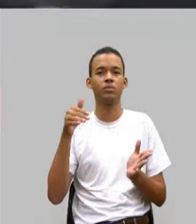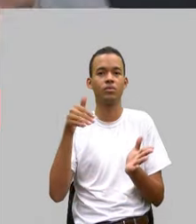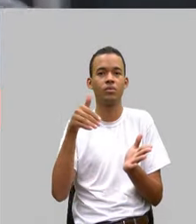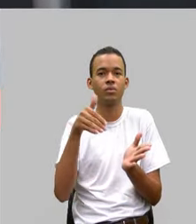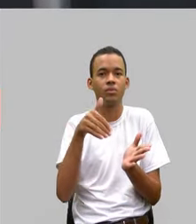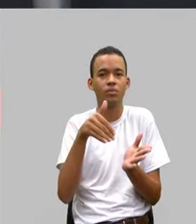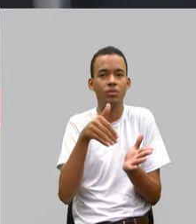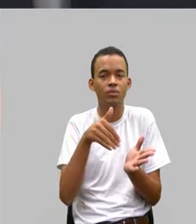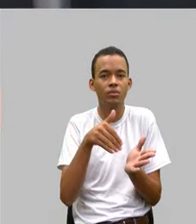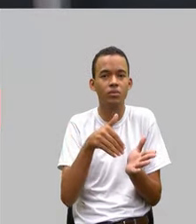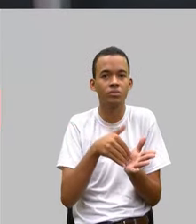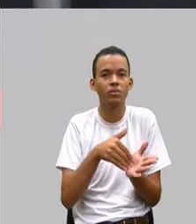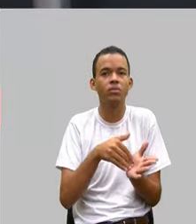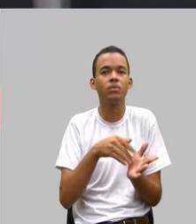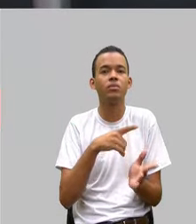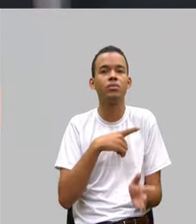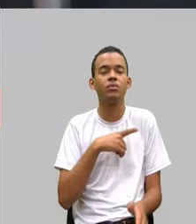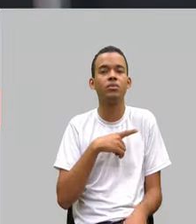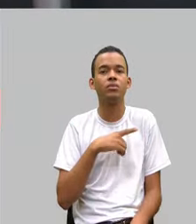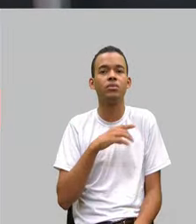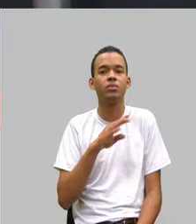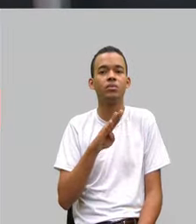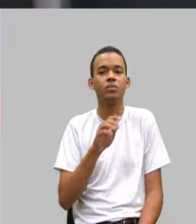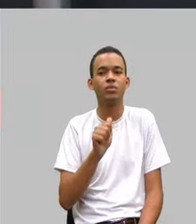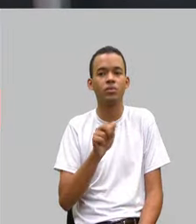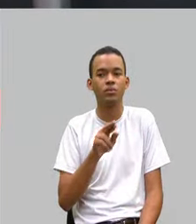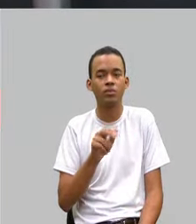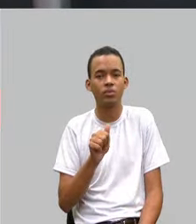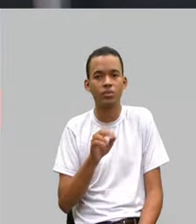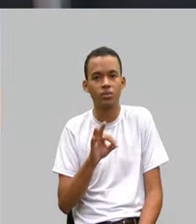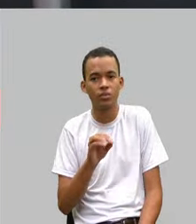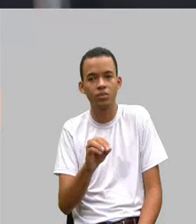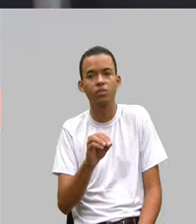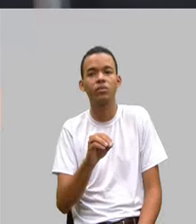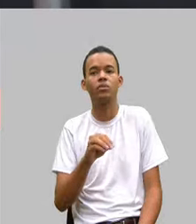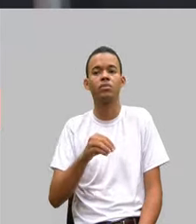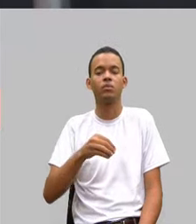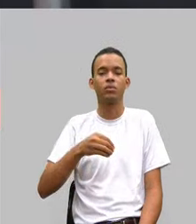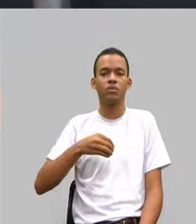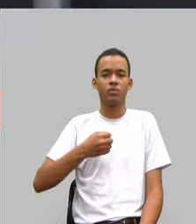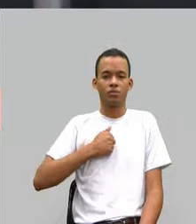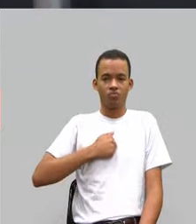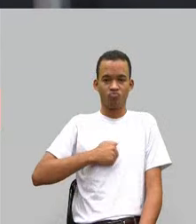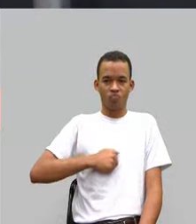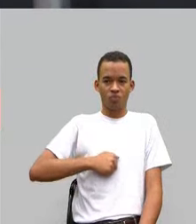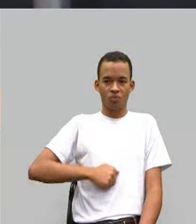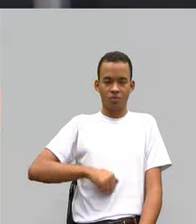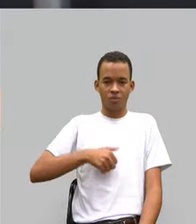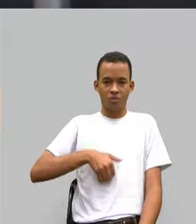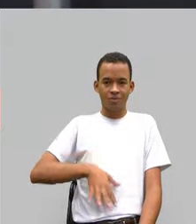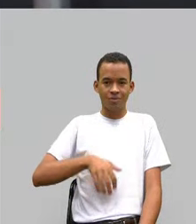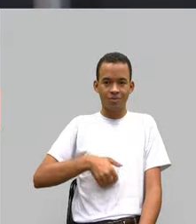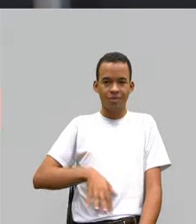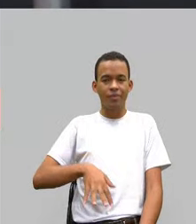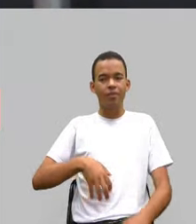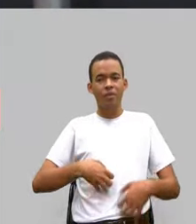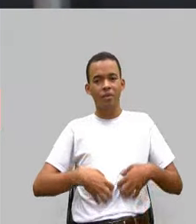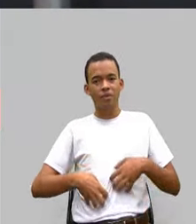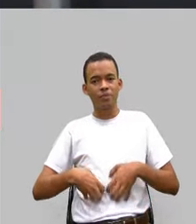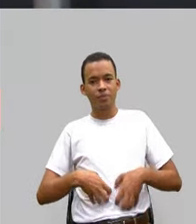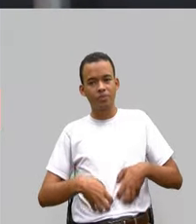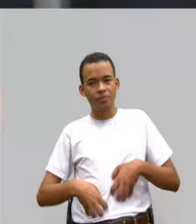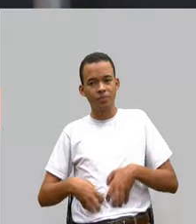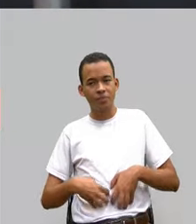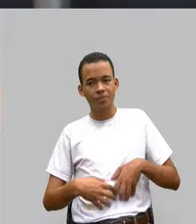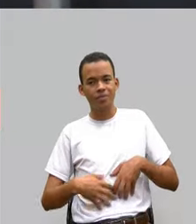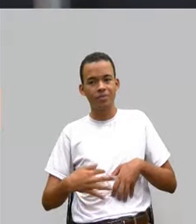últimos efeitos colaterais que a gente encontra diarreia e náusea vemos assim que aquelas impressões sobre os efeitos deletérios